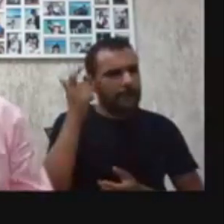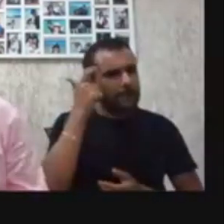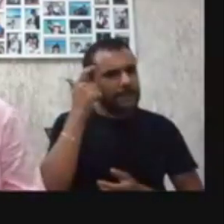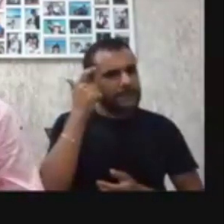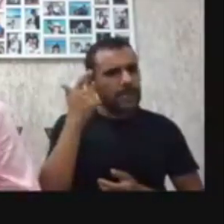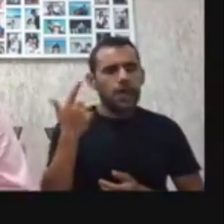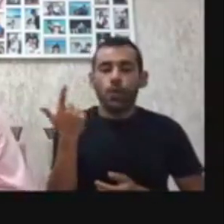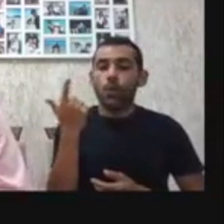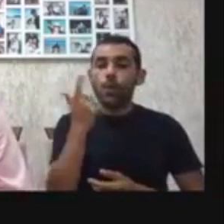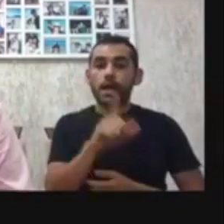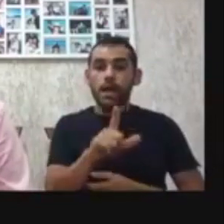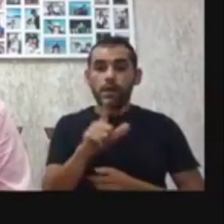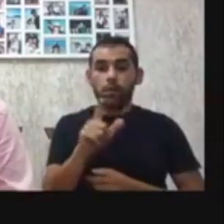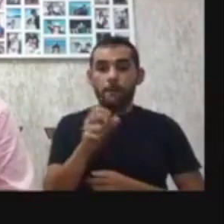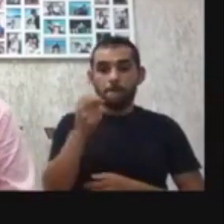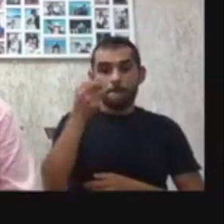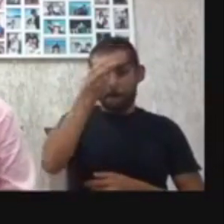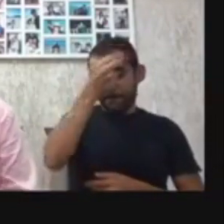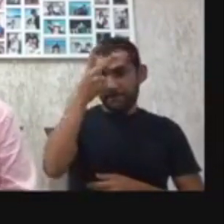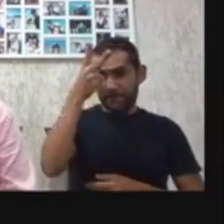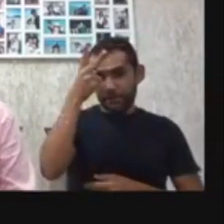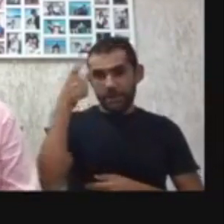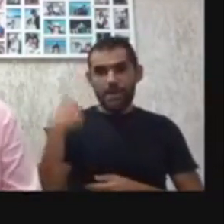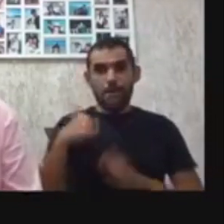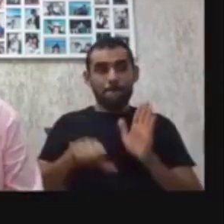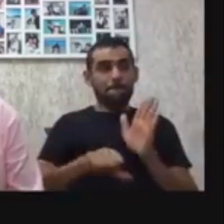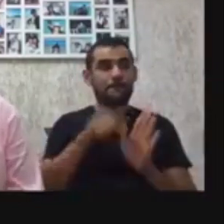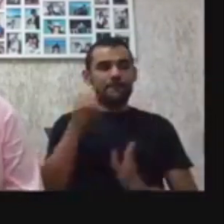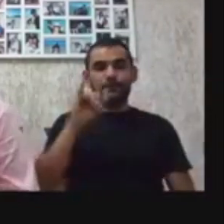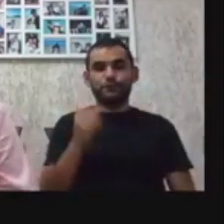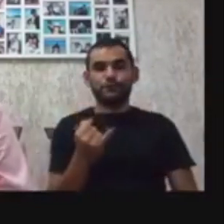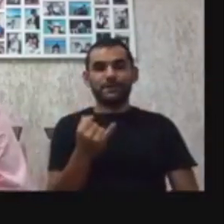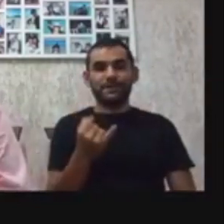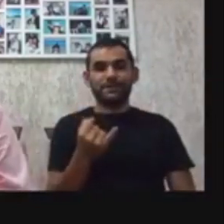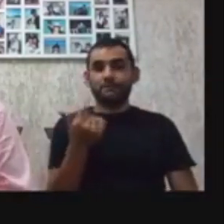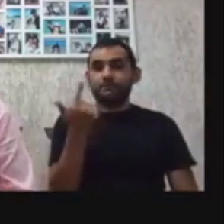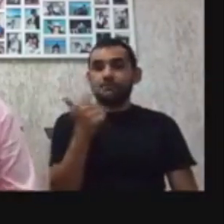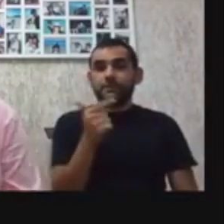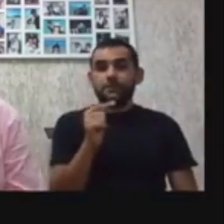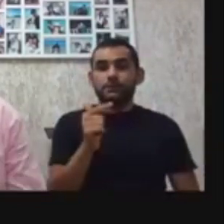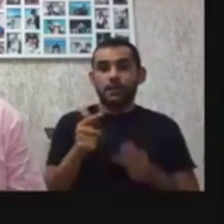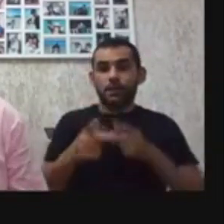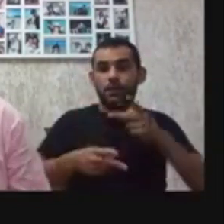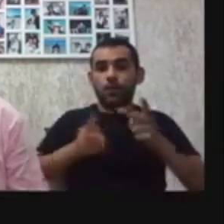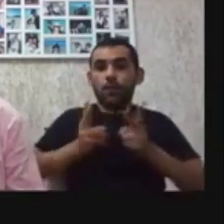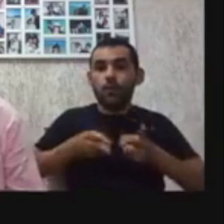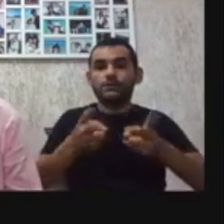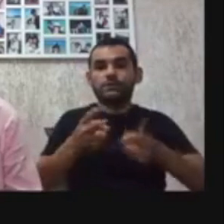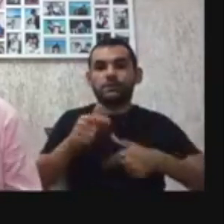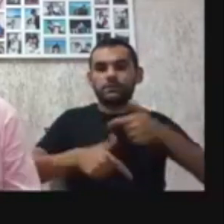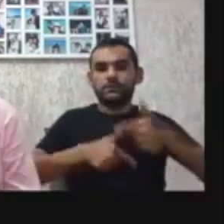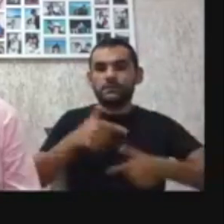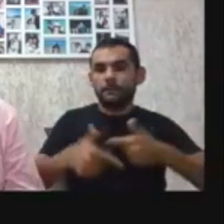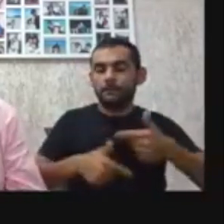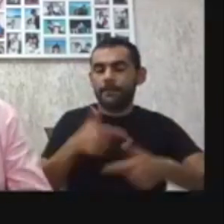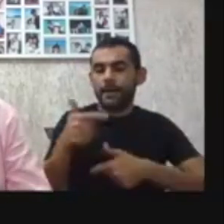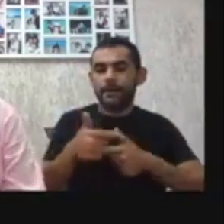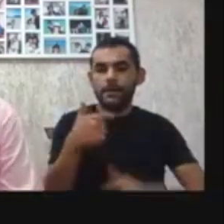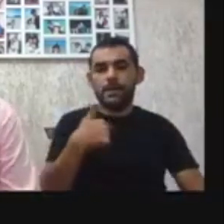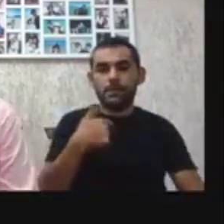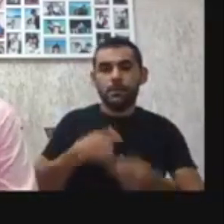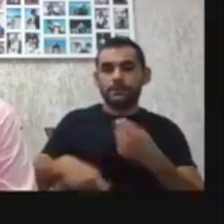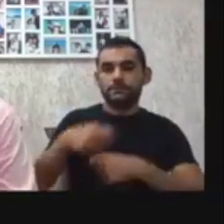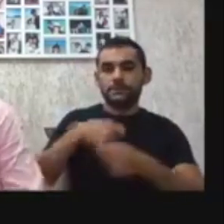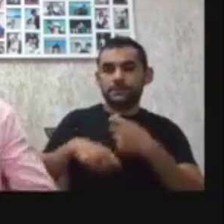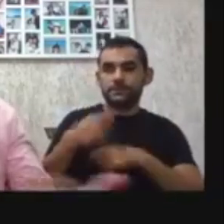eu ganho essa prefeitura, né? Estou lá 1º de janeiro e não tem continuidade na instituição que eu estava como